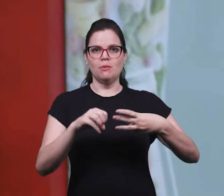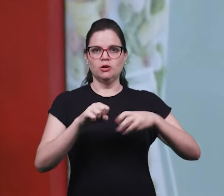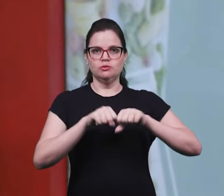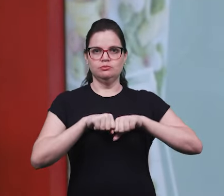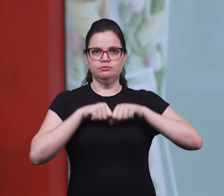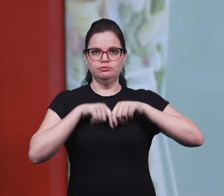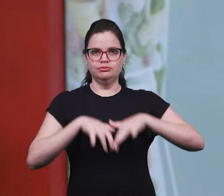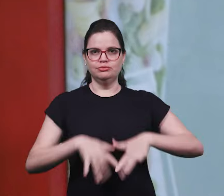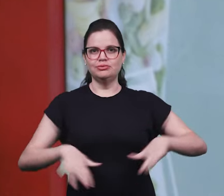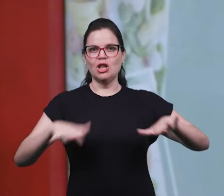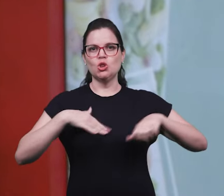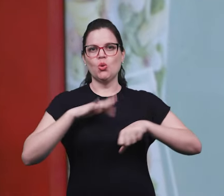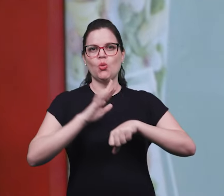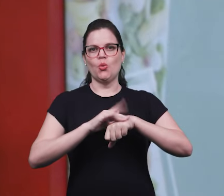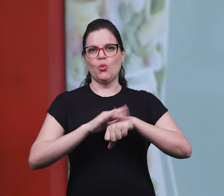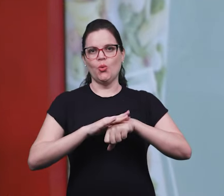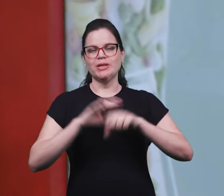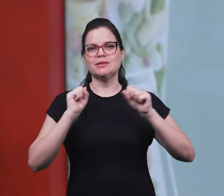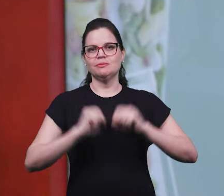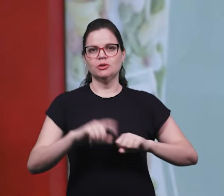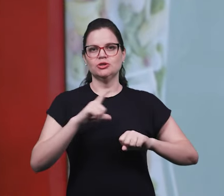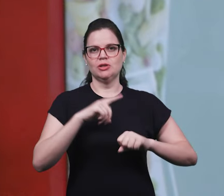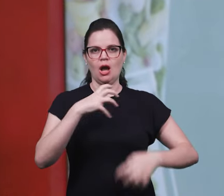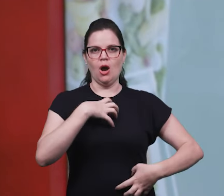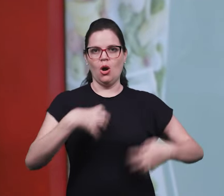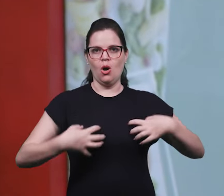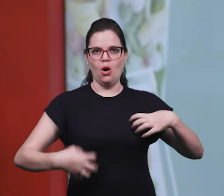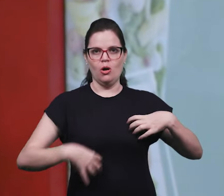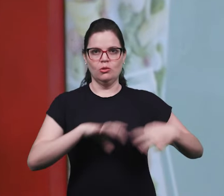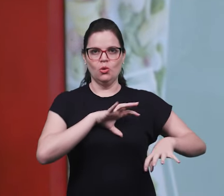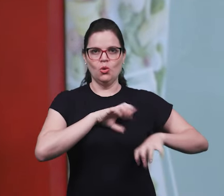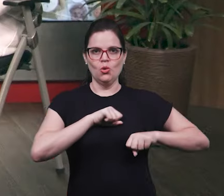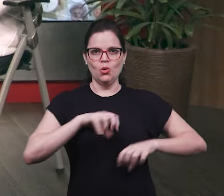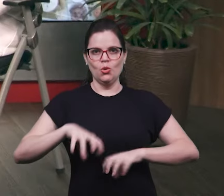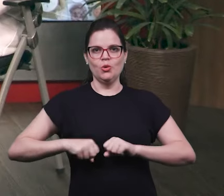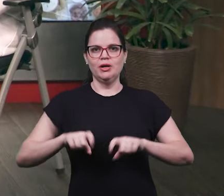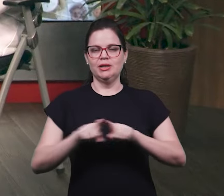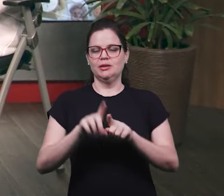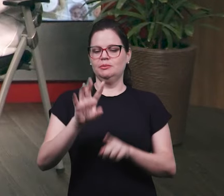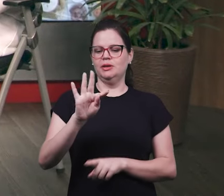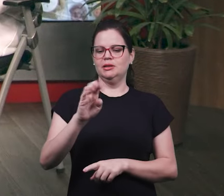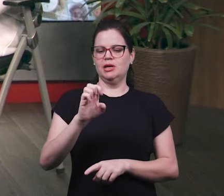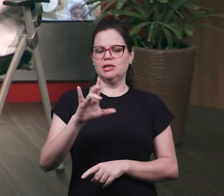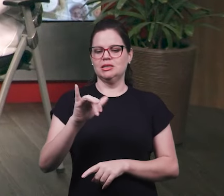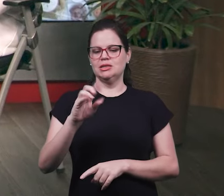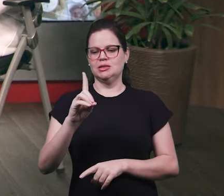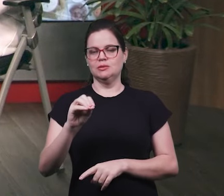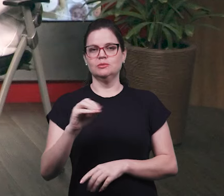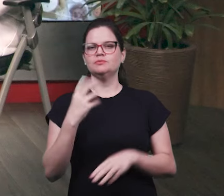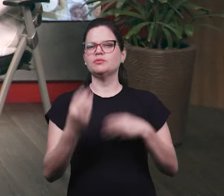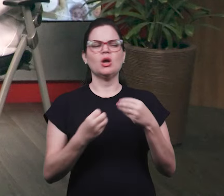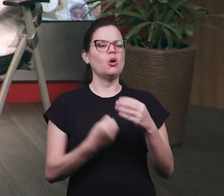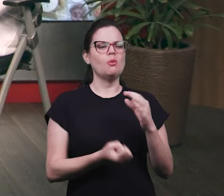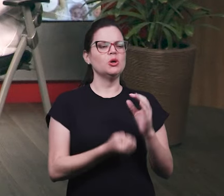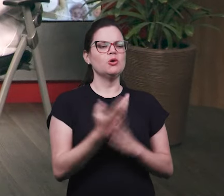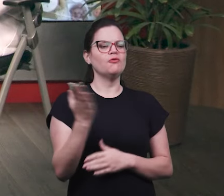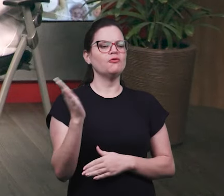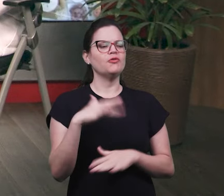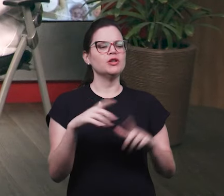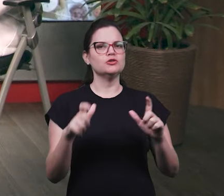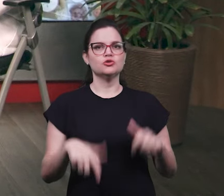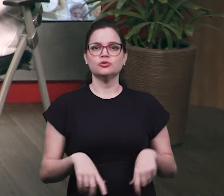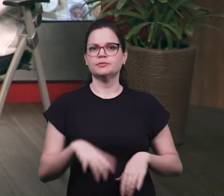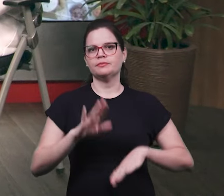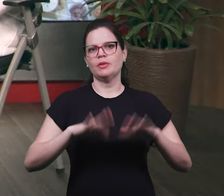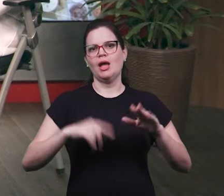tecido os órgãos próximo como também a distância e e como é que surge o câncer Então a partir de